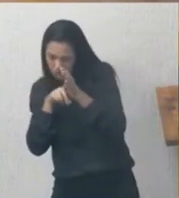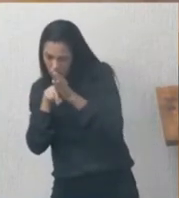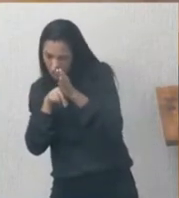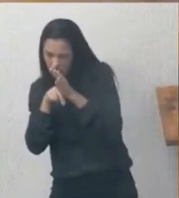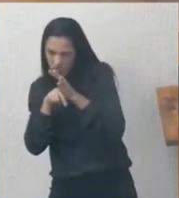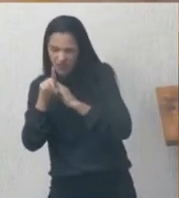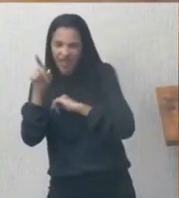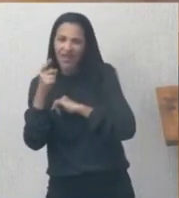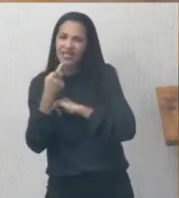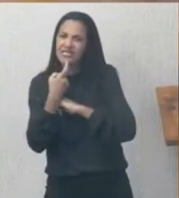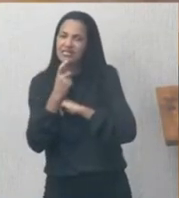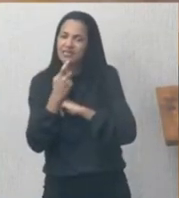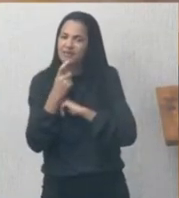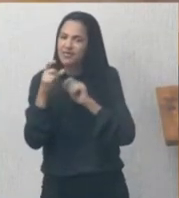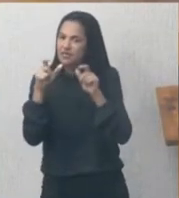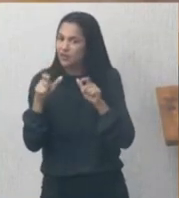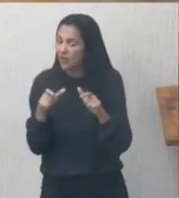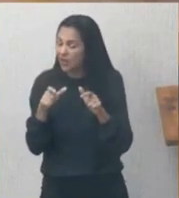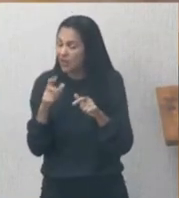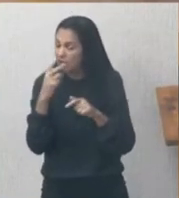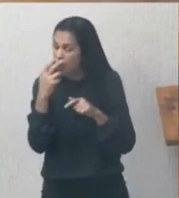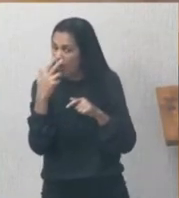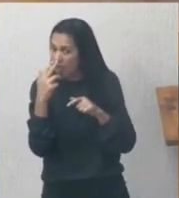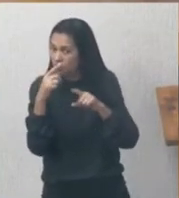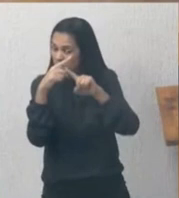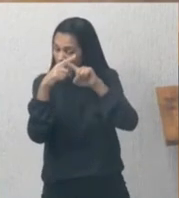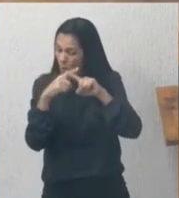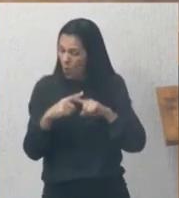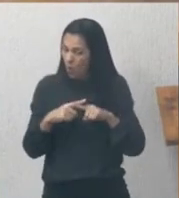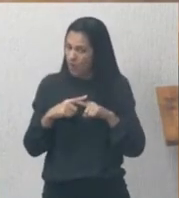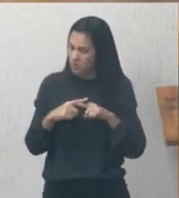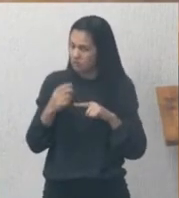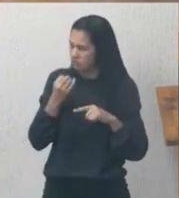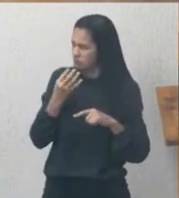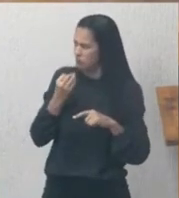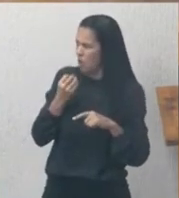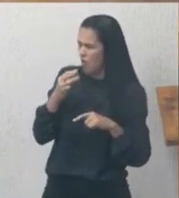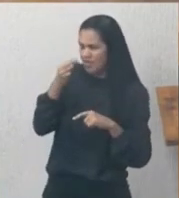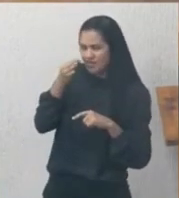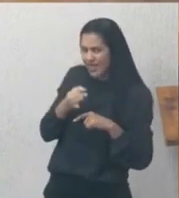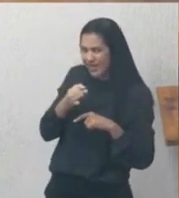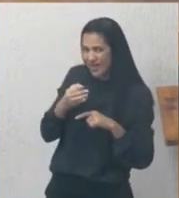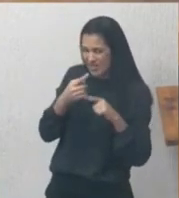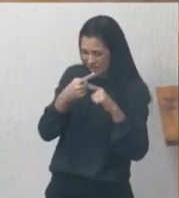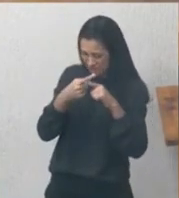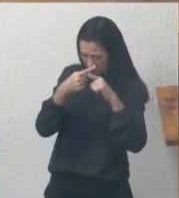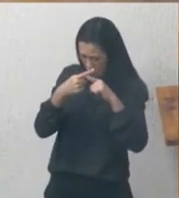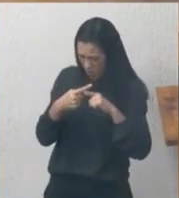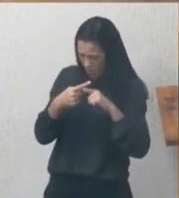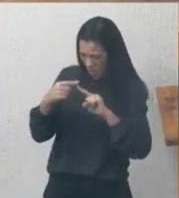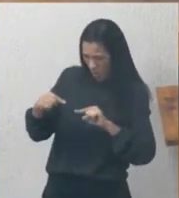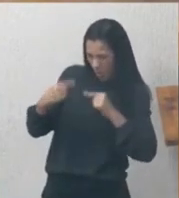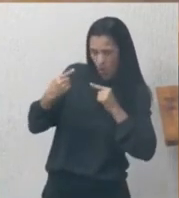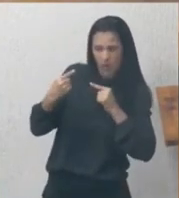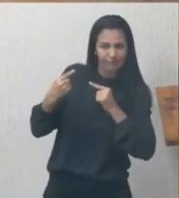aqui tá eu acho que a a concorrência Leal ela é passiva a concorrência desleal a própria palavra